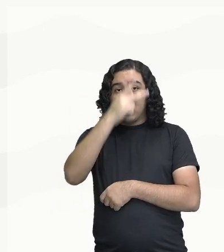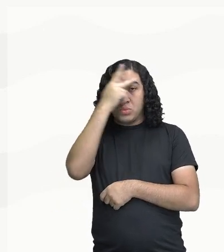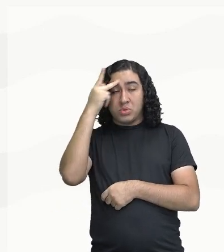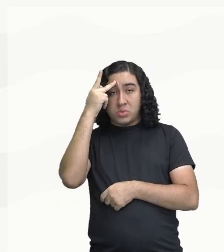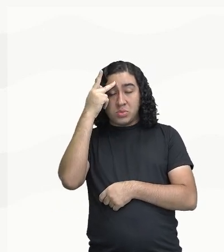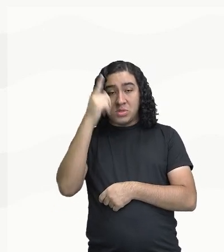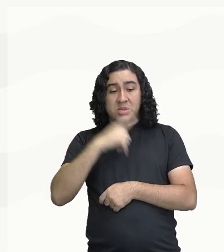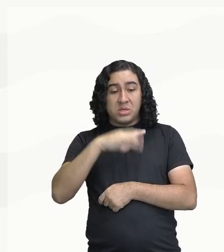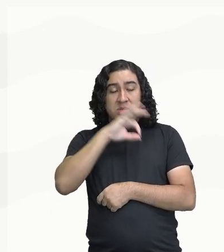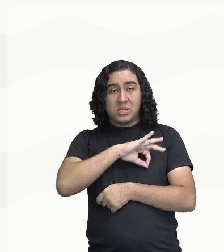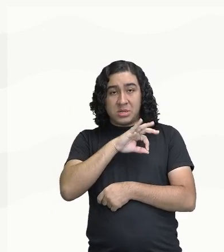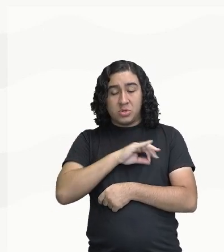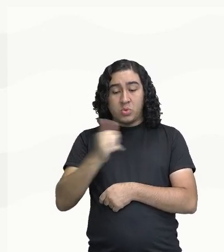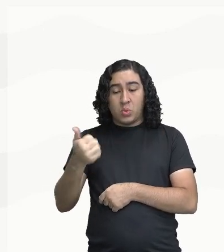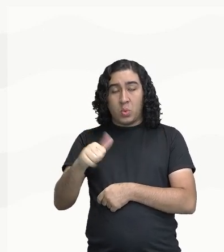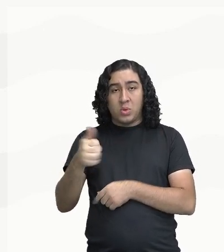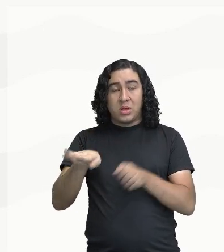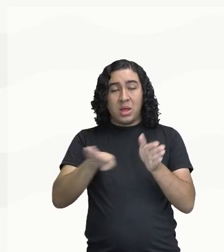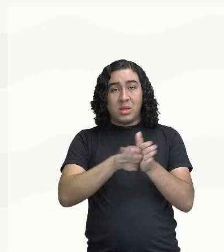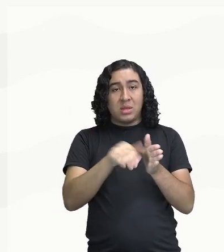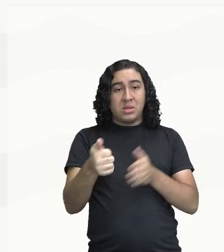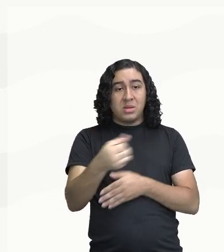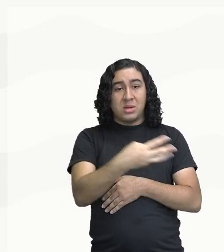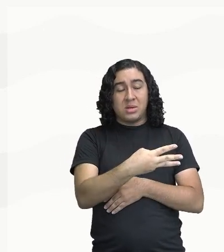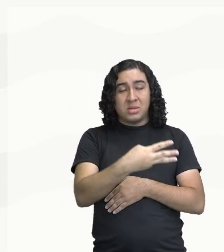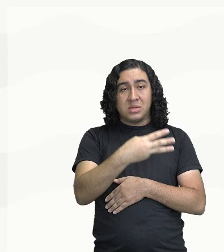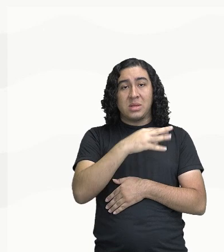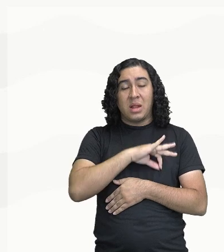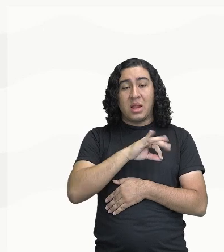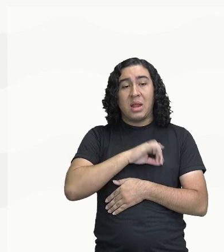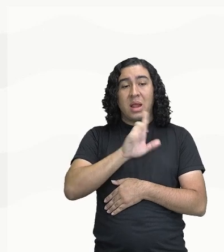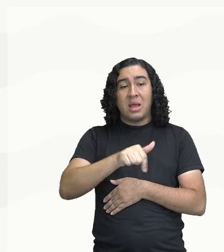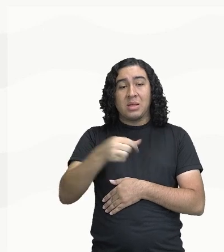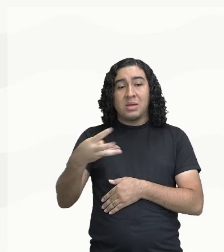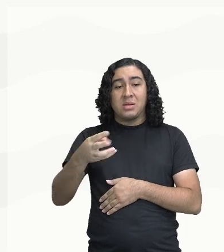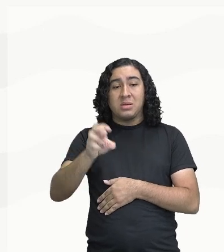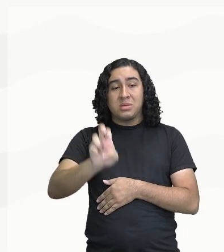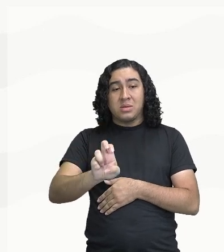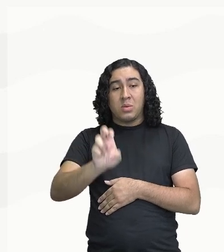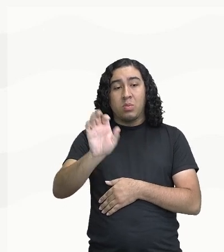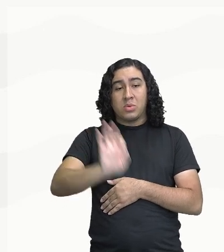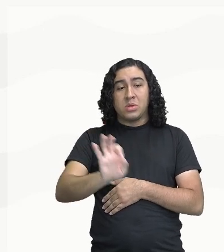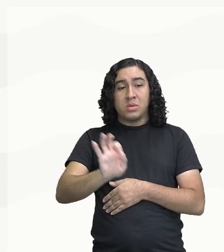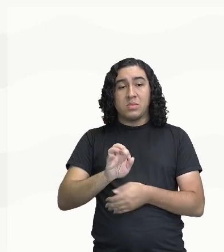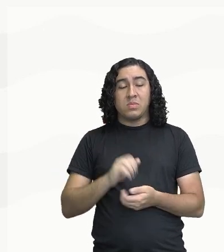que ganham de 11 a 13 salários mínimos é de 35%.